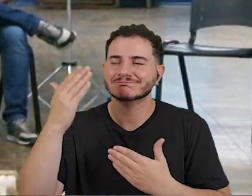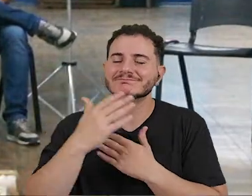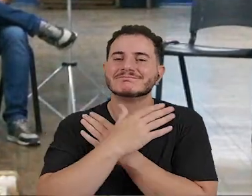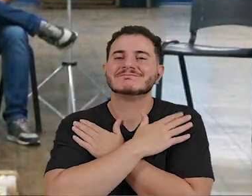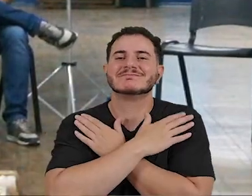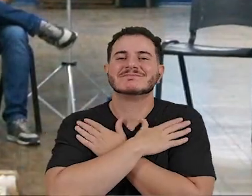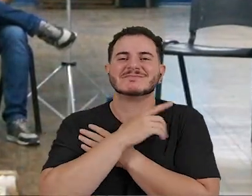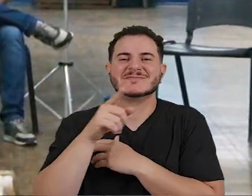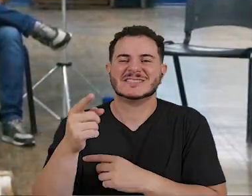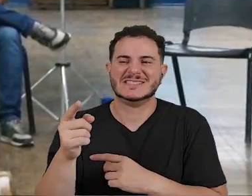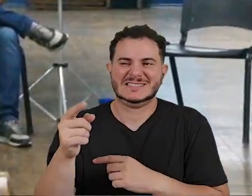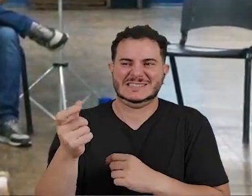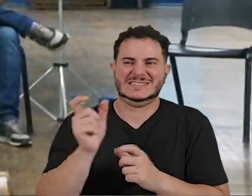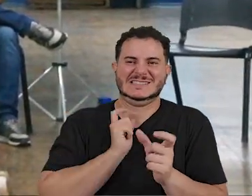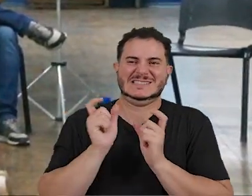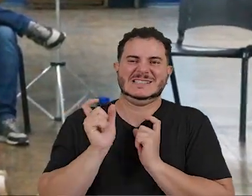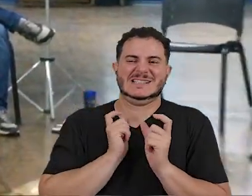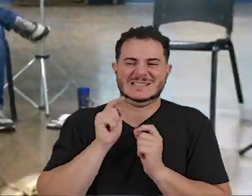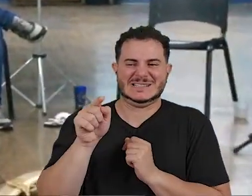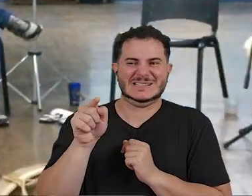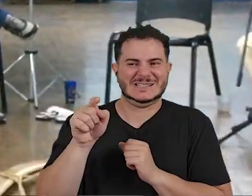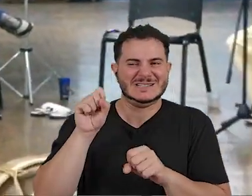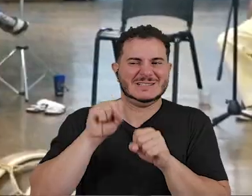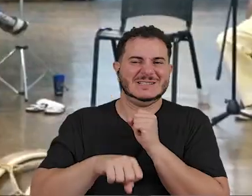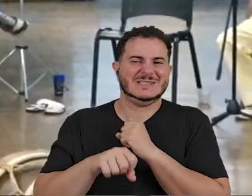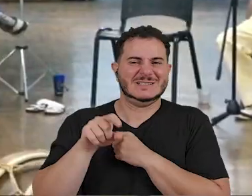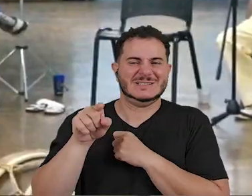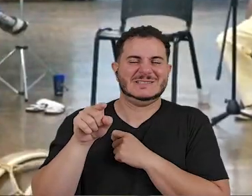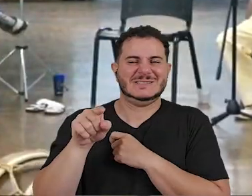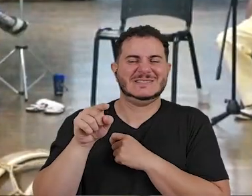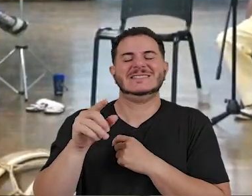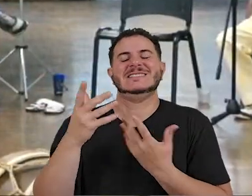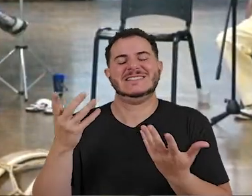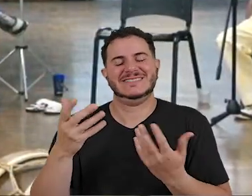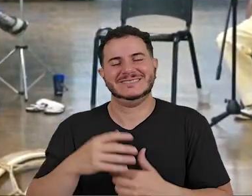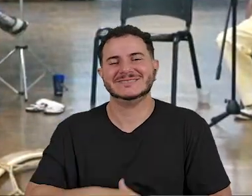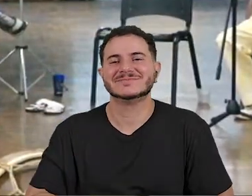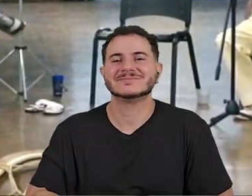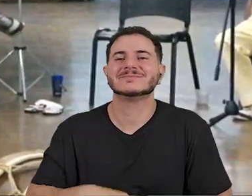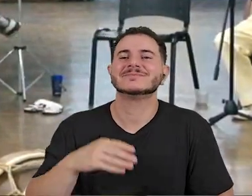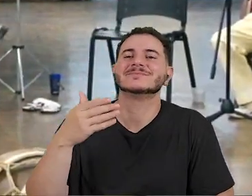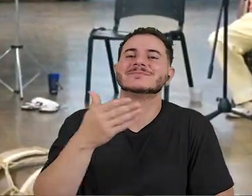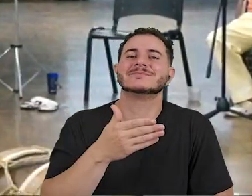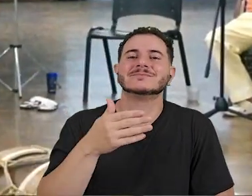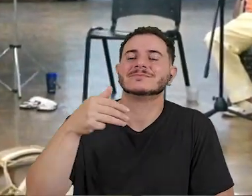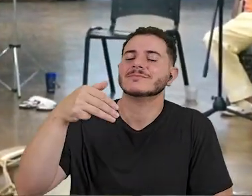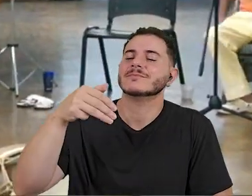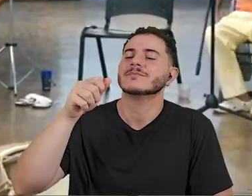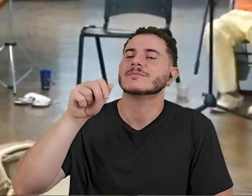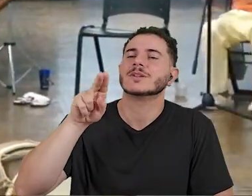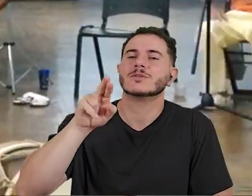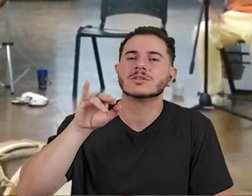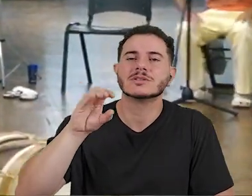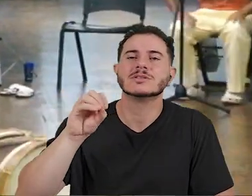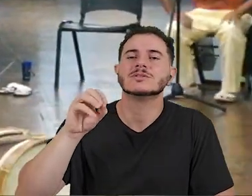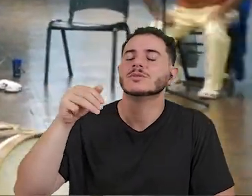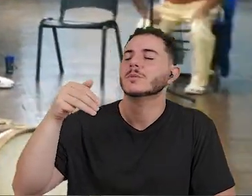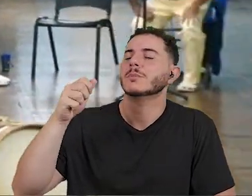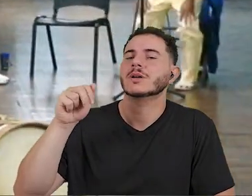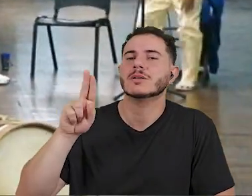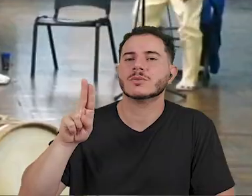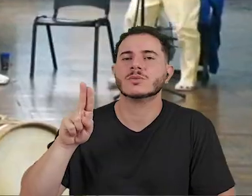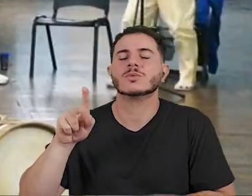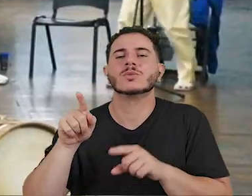Mexe Maurício aqui agora. Maurício aqui. A Manu, presidente da Raiz, presidente e mestre da